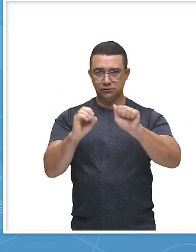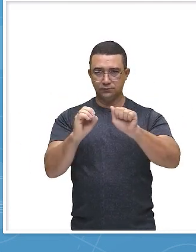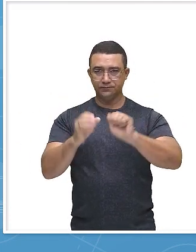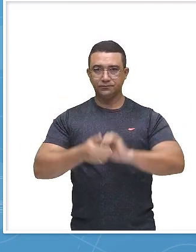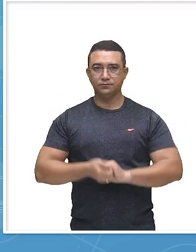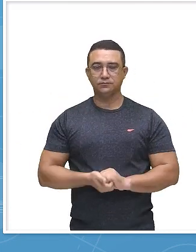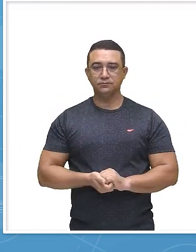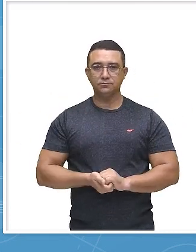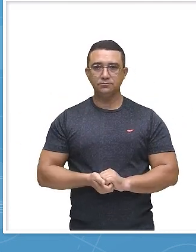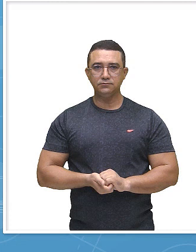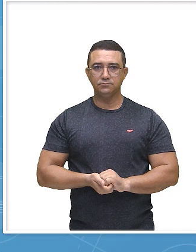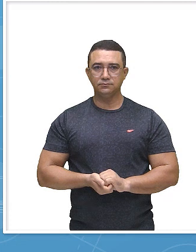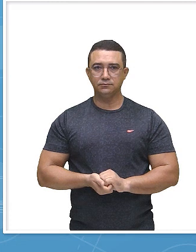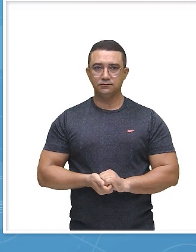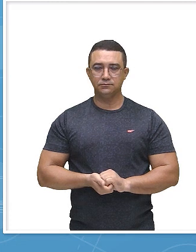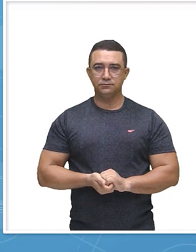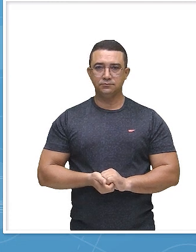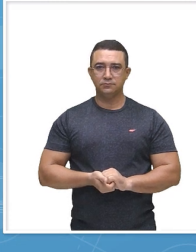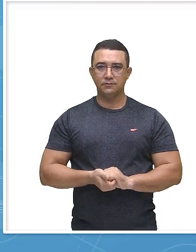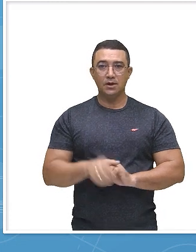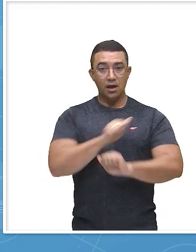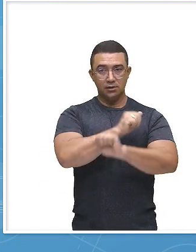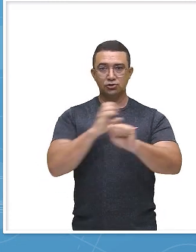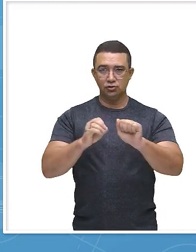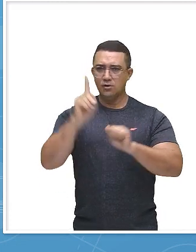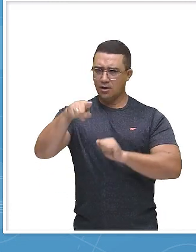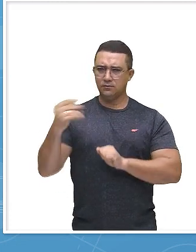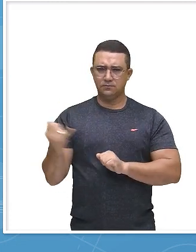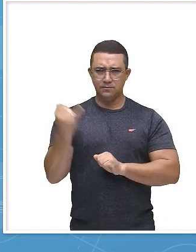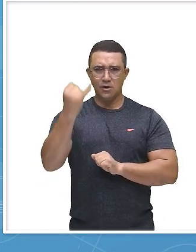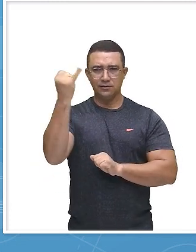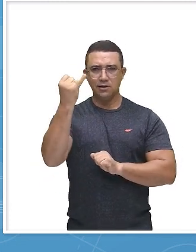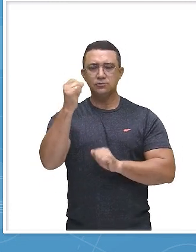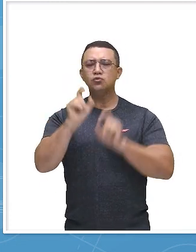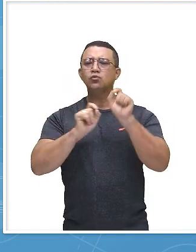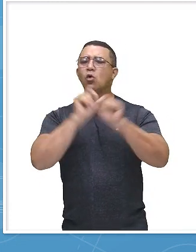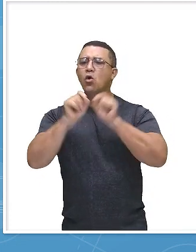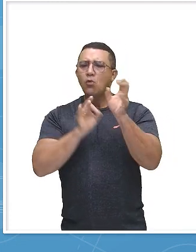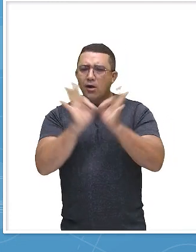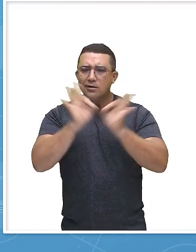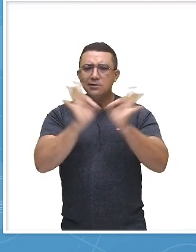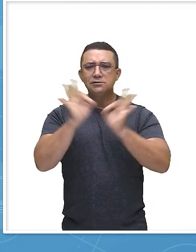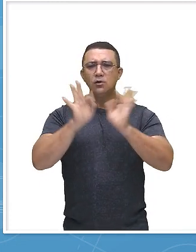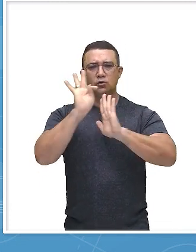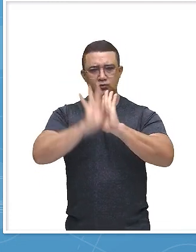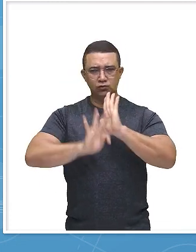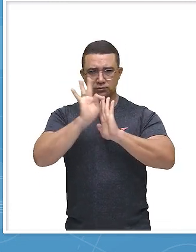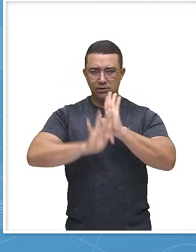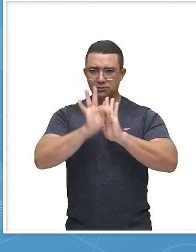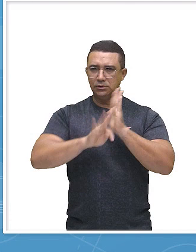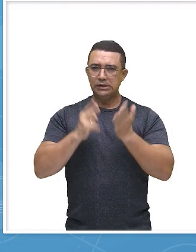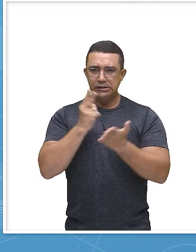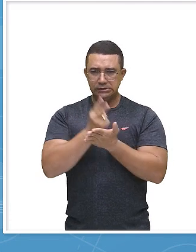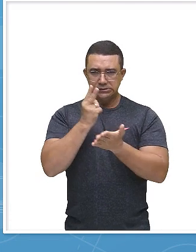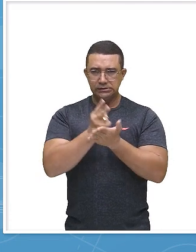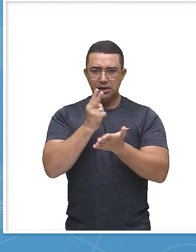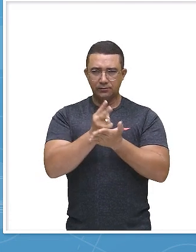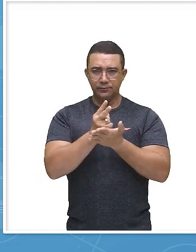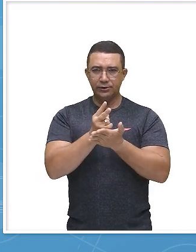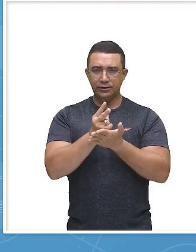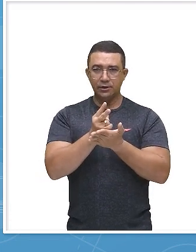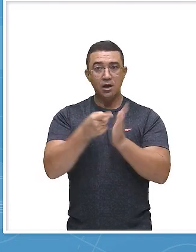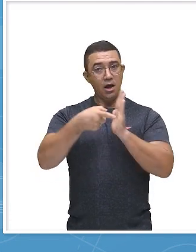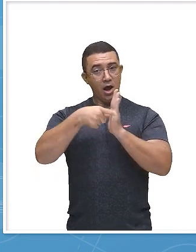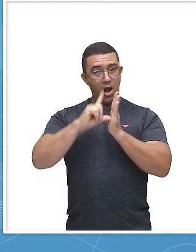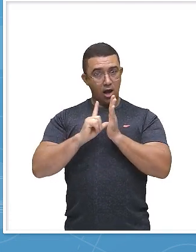o artigo, ele tem a sua importância na construção dos nossos textos. Ele sempre vem